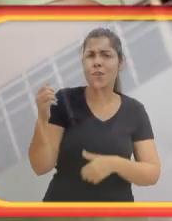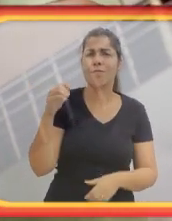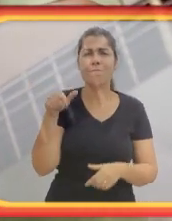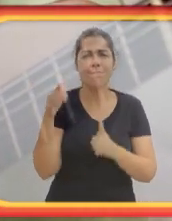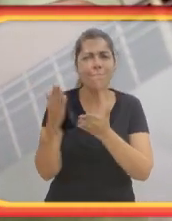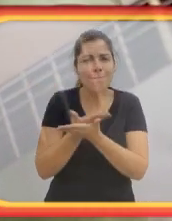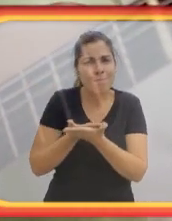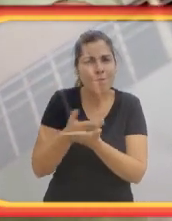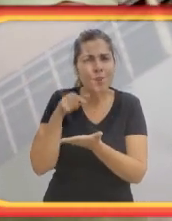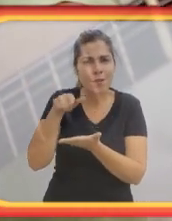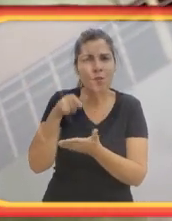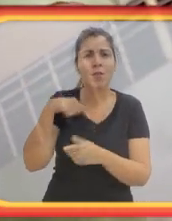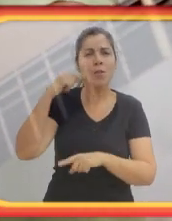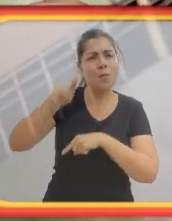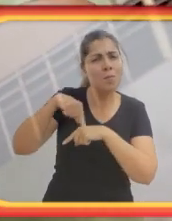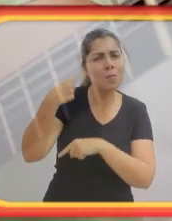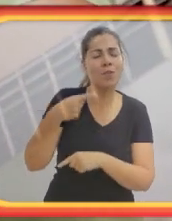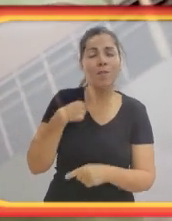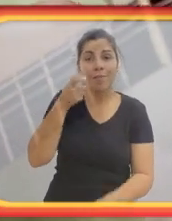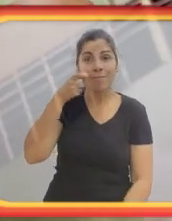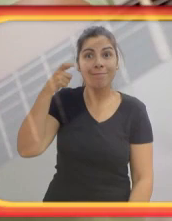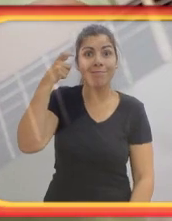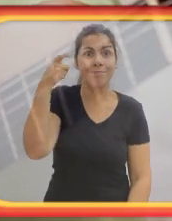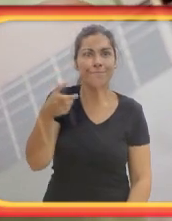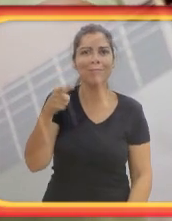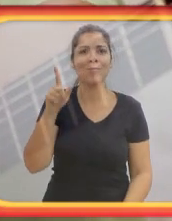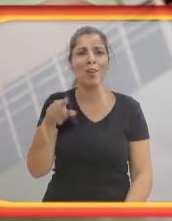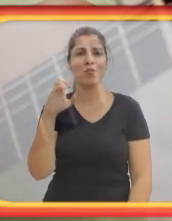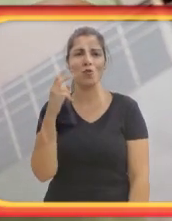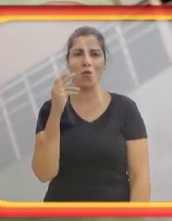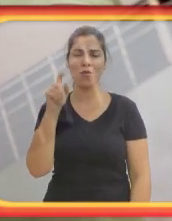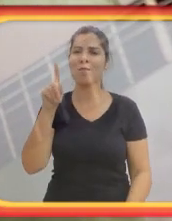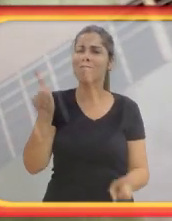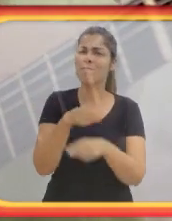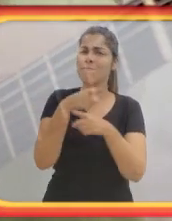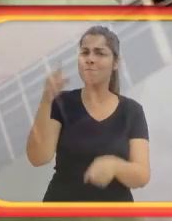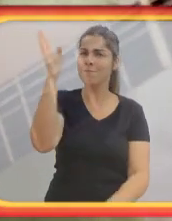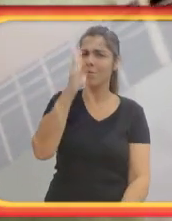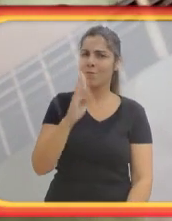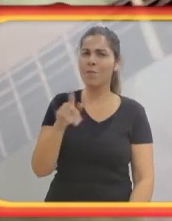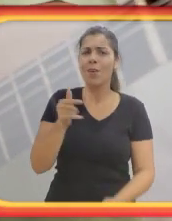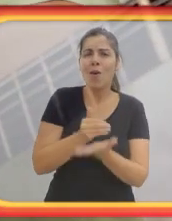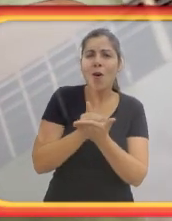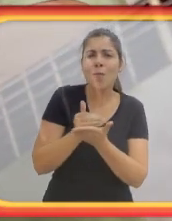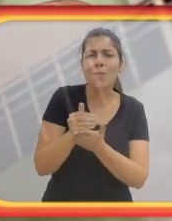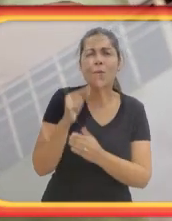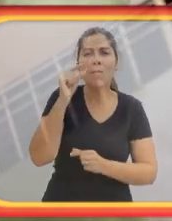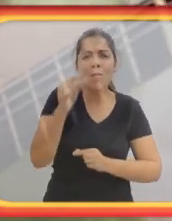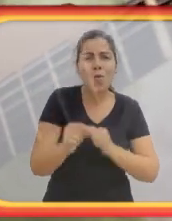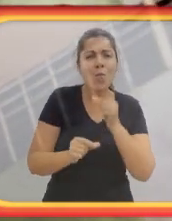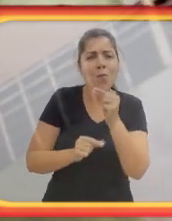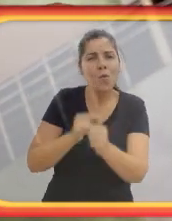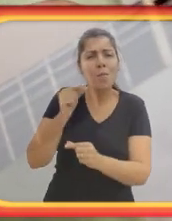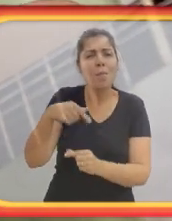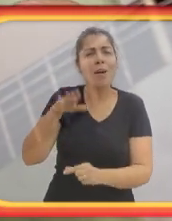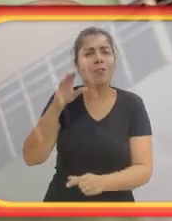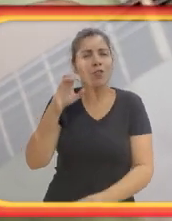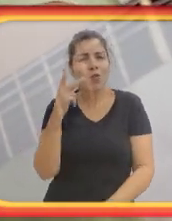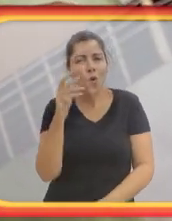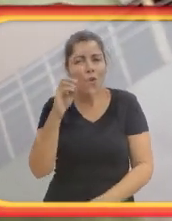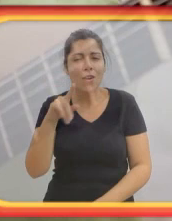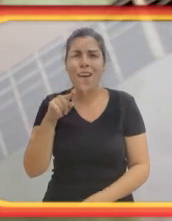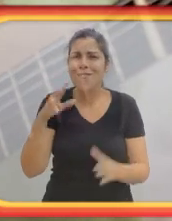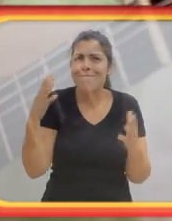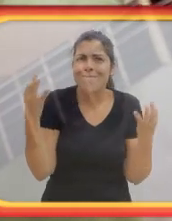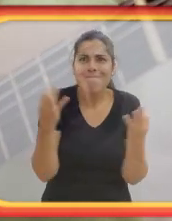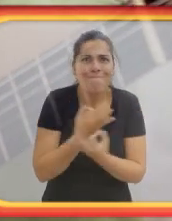fui me interessar pelo choro, pela música brasileira. E quem começa a ir um pouco mais a fundo no choro,